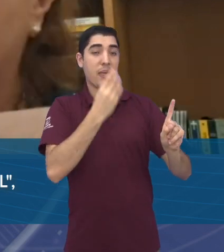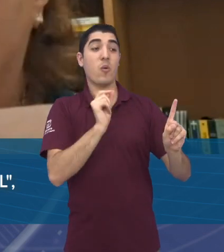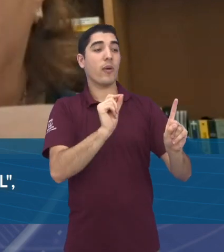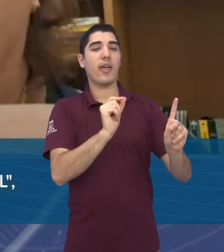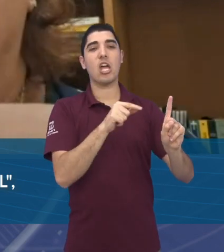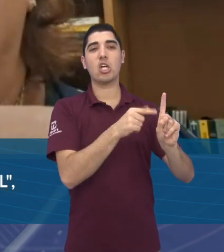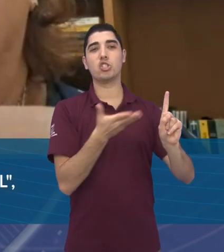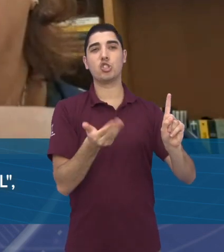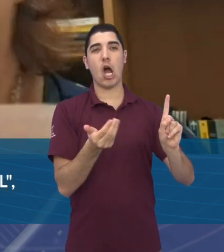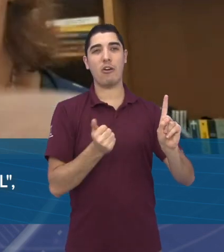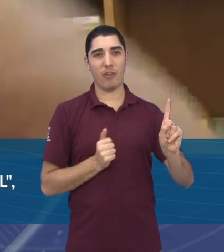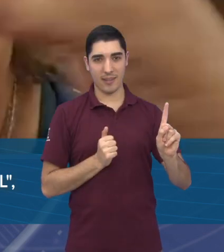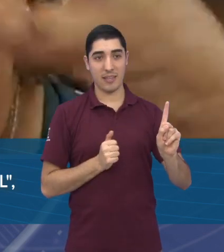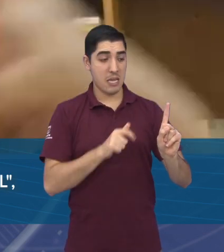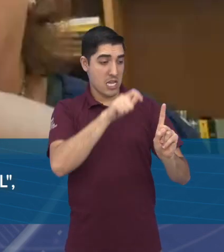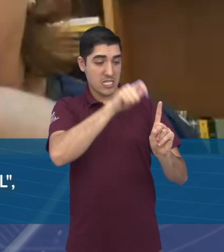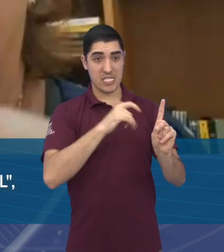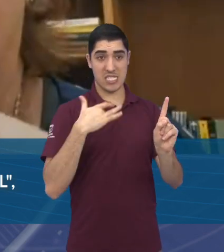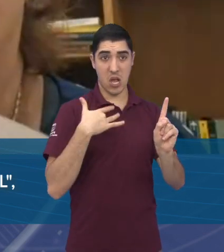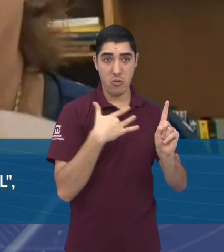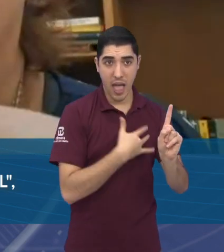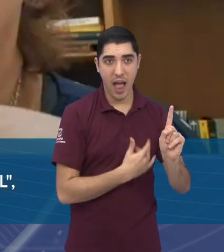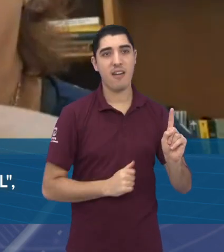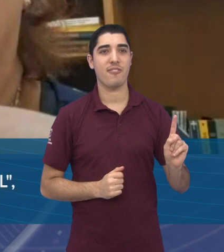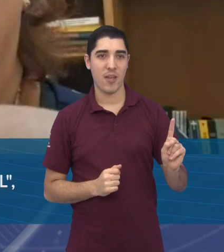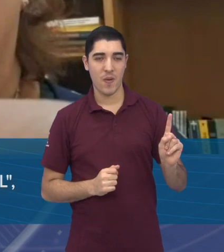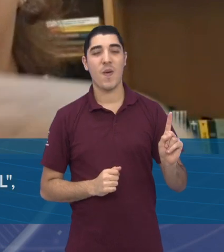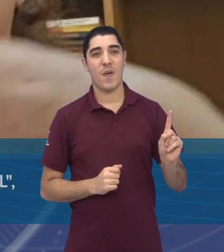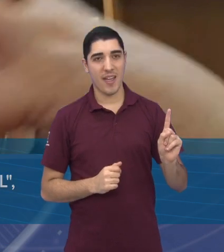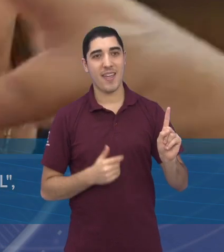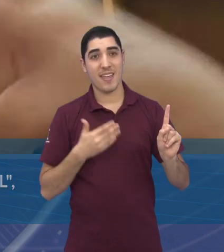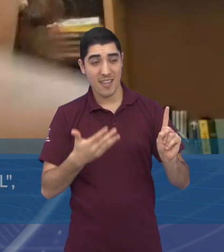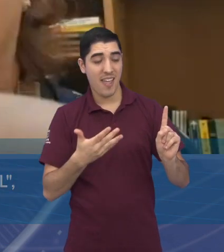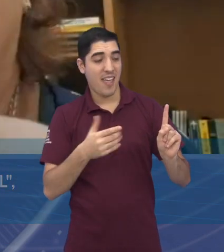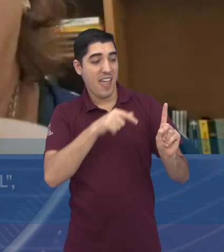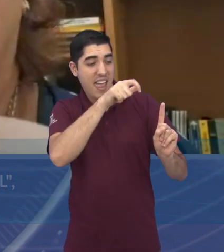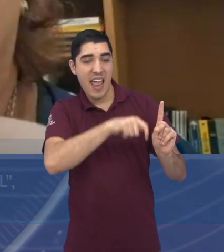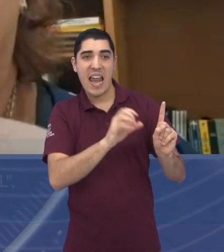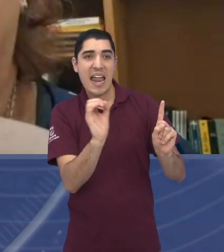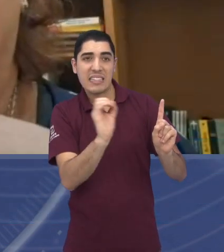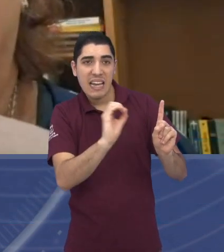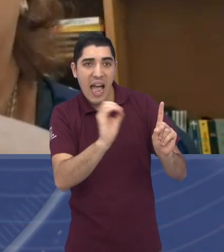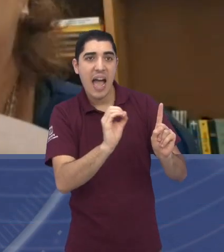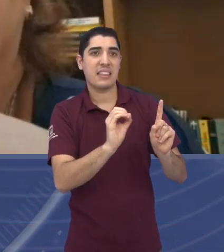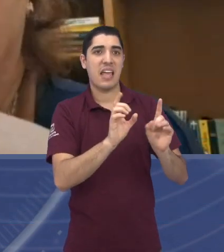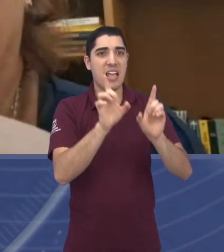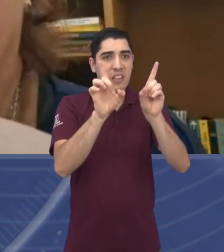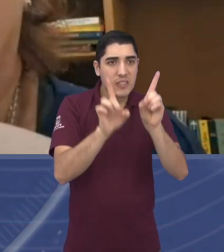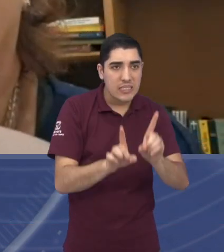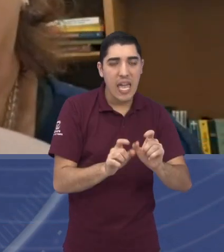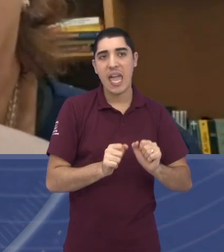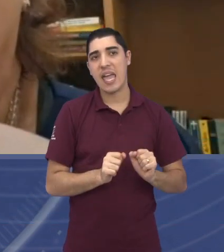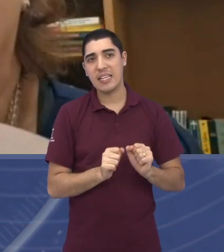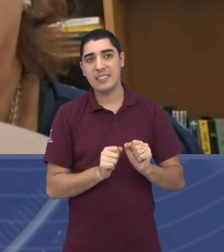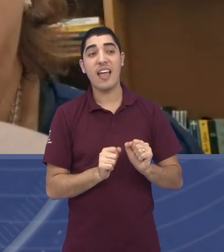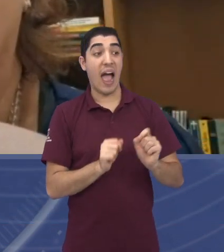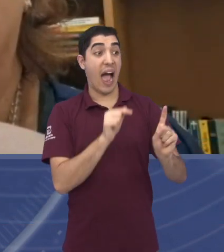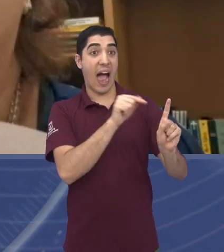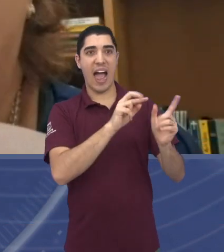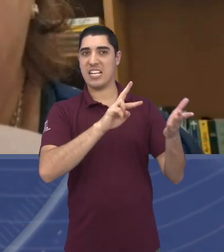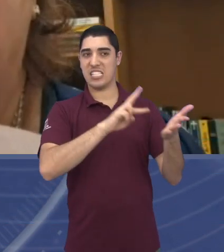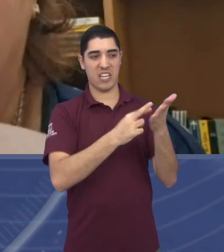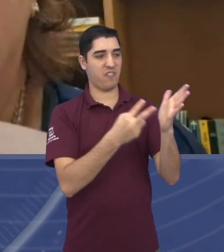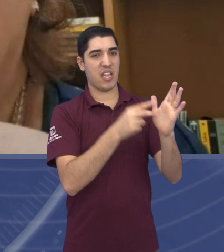ser jovem, inteiramente saudável, sem nenhum tipo de portador, de nenhum tipo de deficiência e tal,